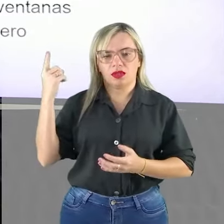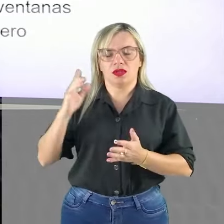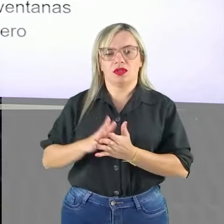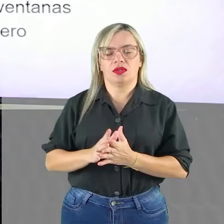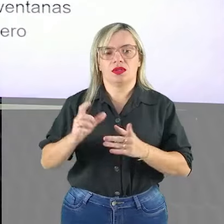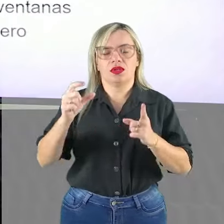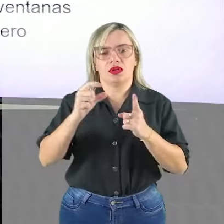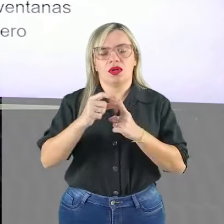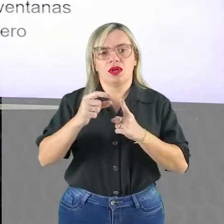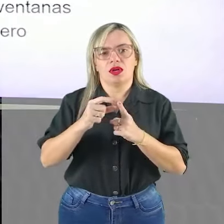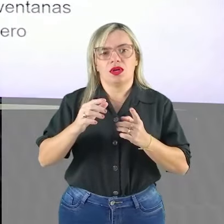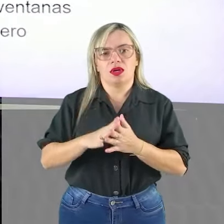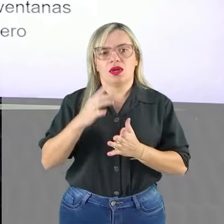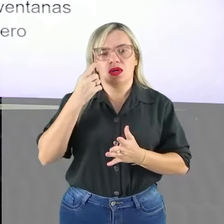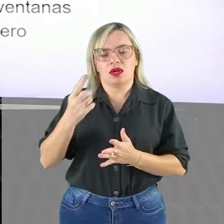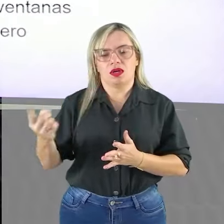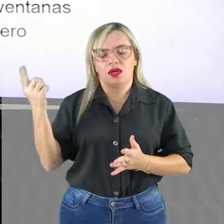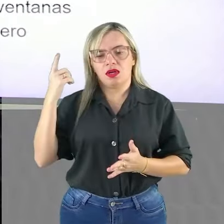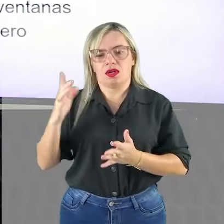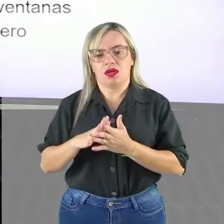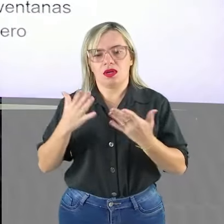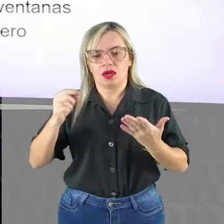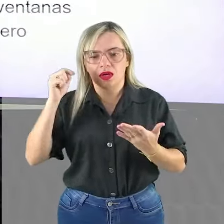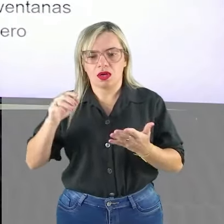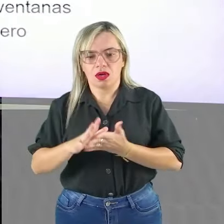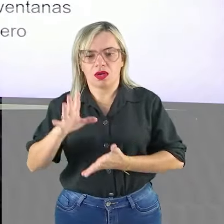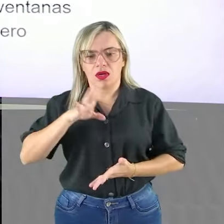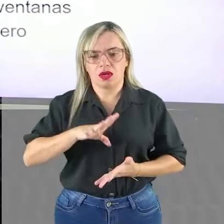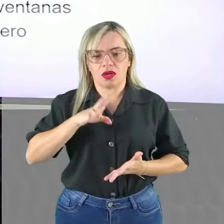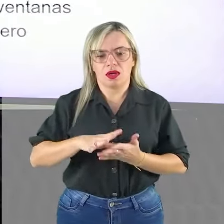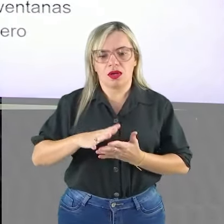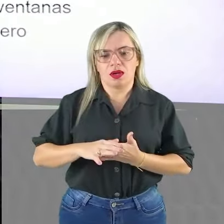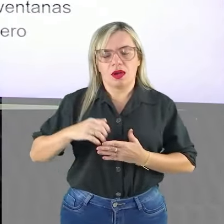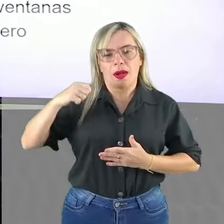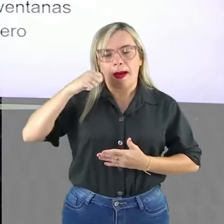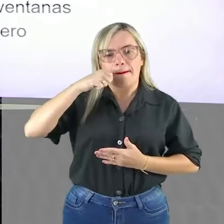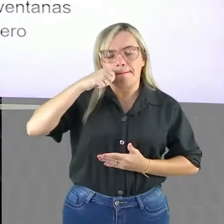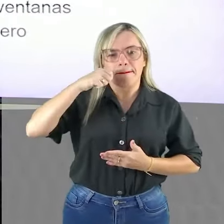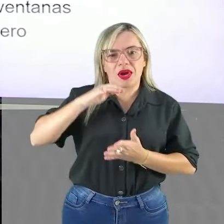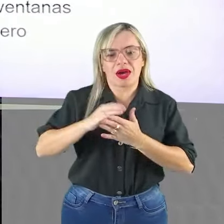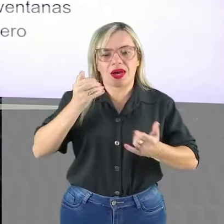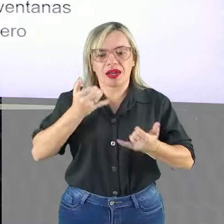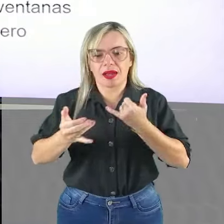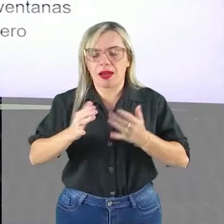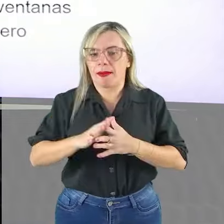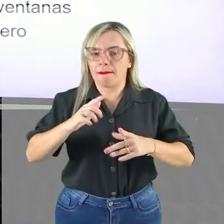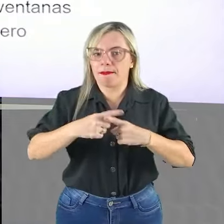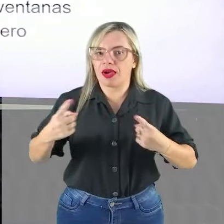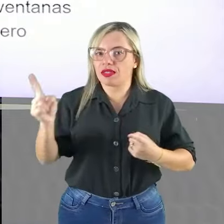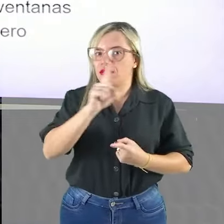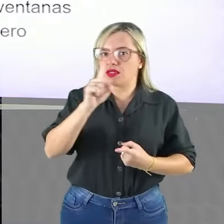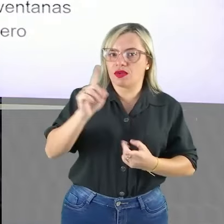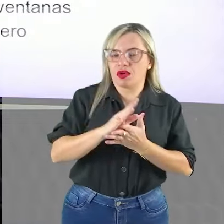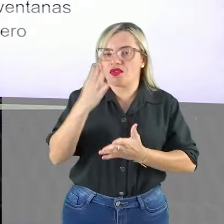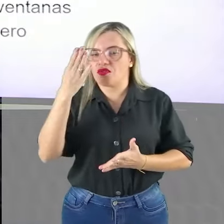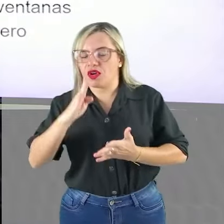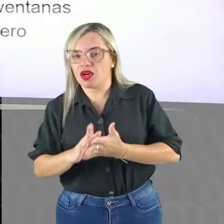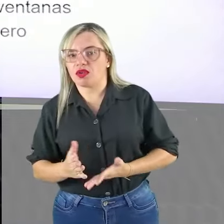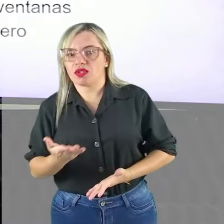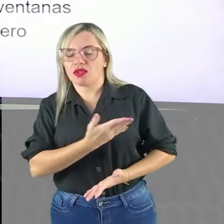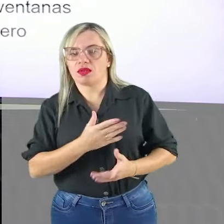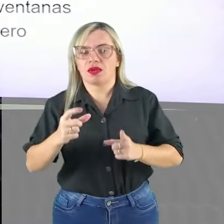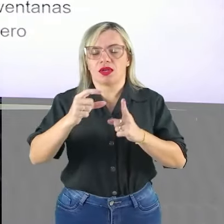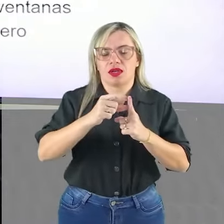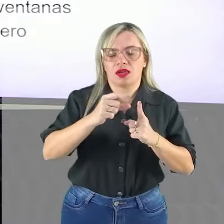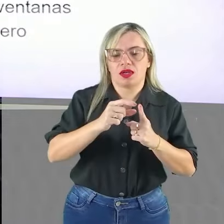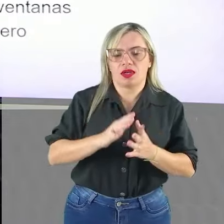diferente escoba que pra gente parece escova de dente mas não é é vassoura Cuidado com essas palavras são falsos cognatos tá